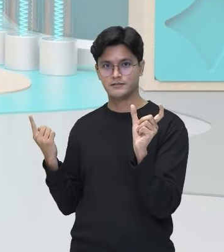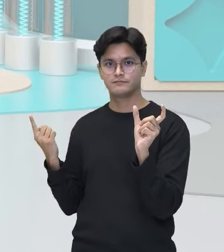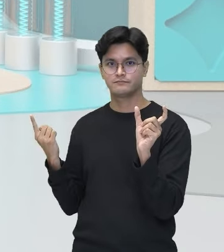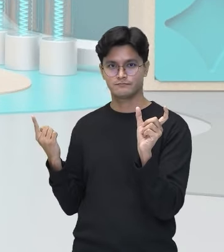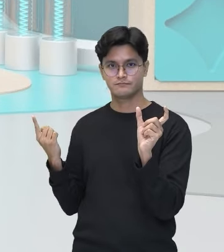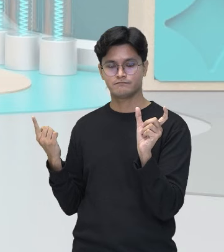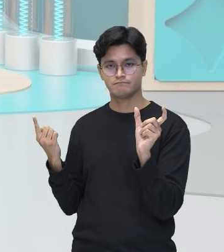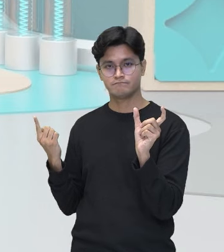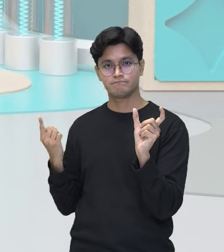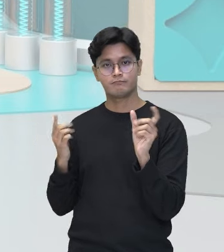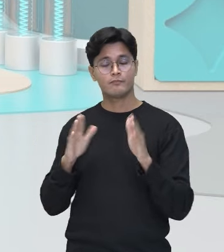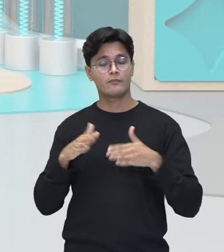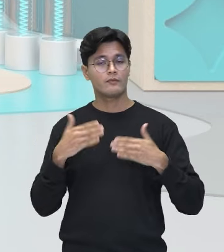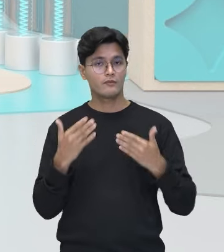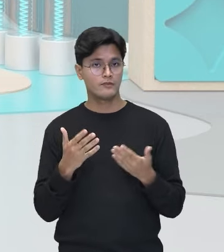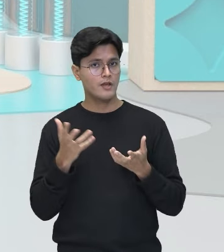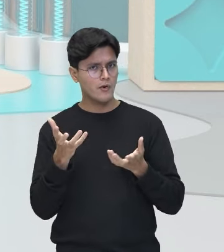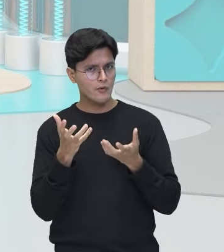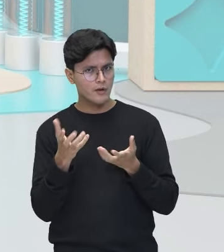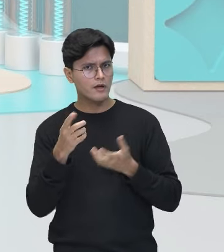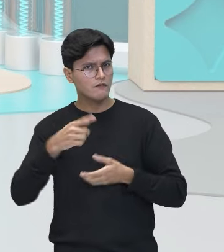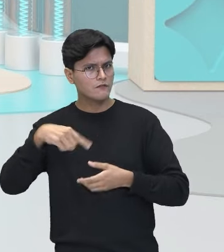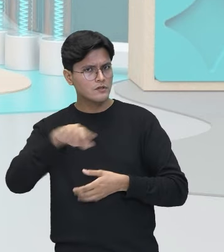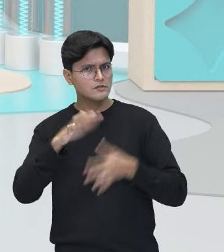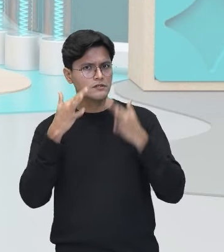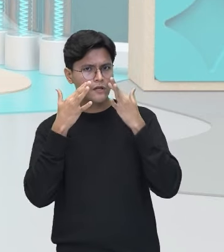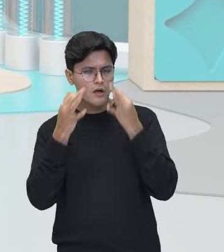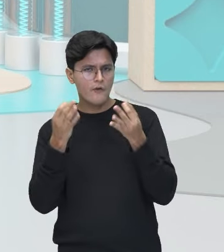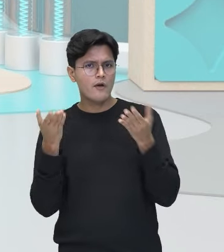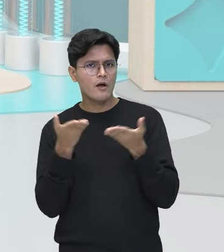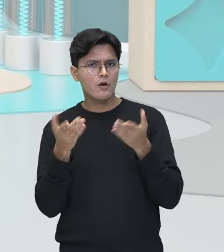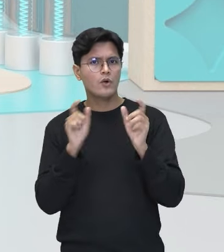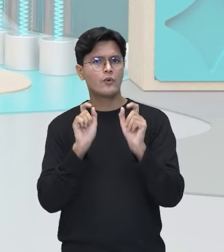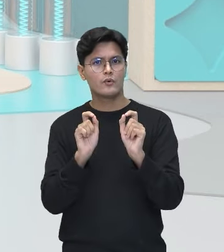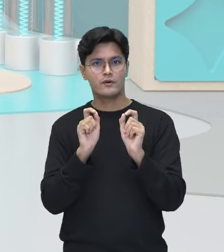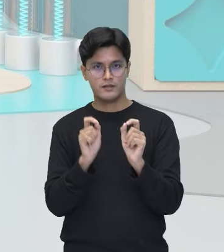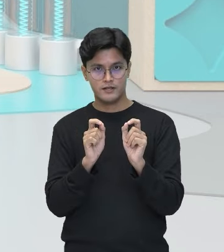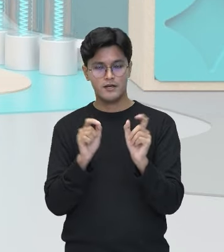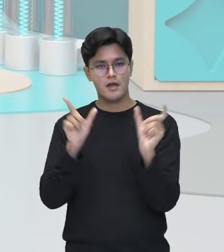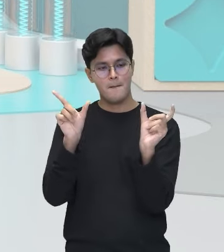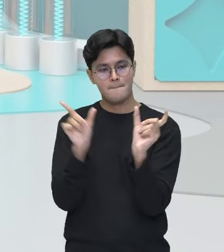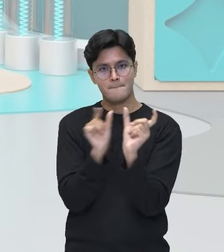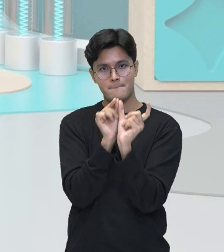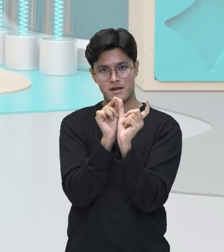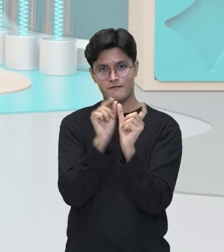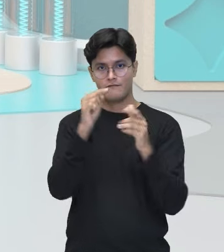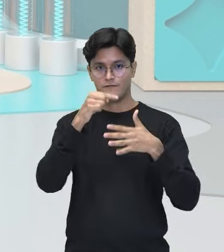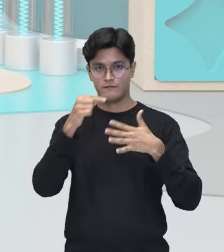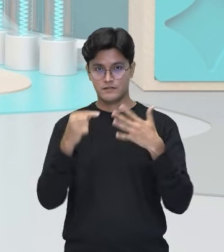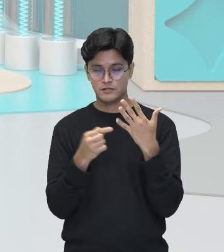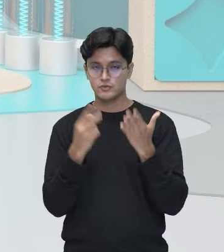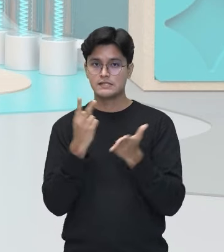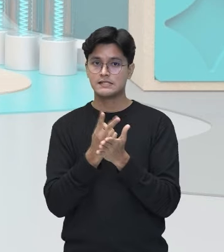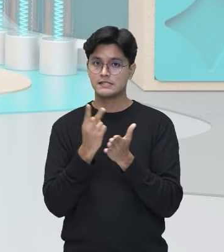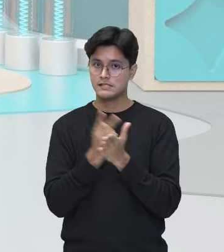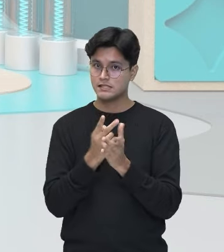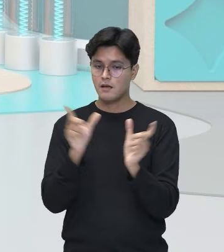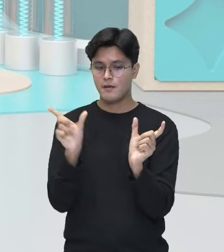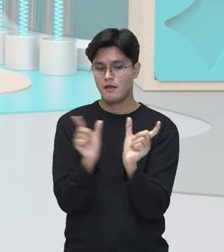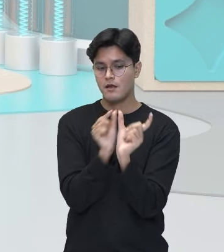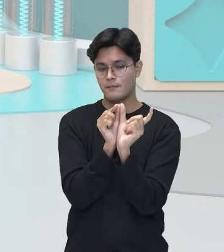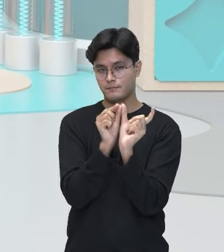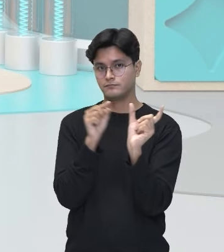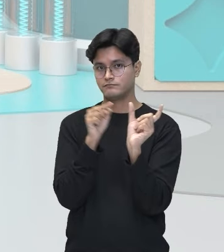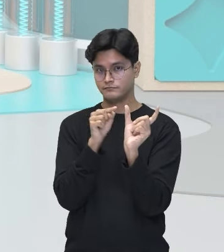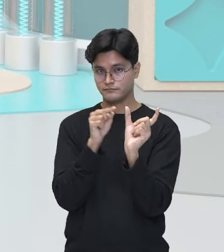verdade? Então, quero que vocês vejam agora os nossos prefixos, que eles vão aparecer sempre na frente da nossa base, da